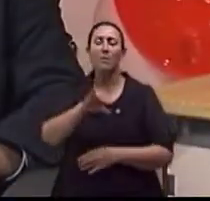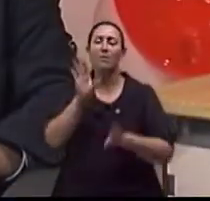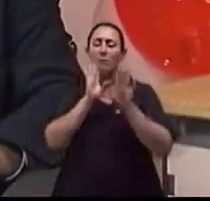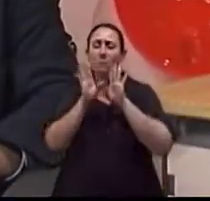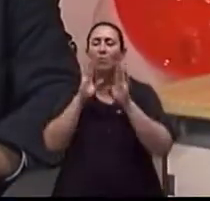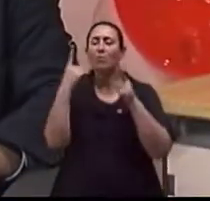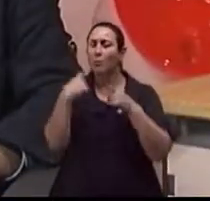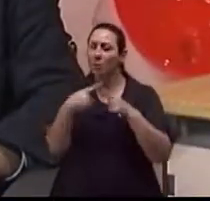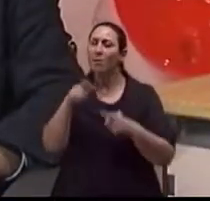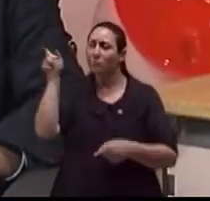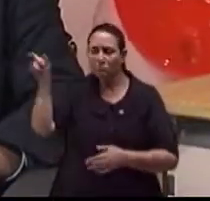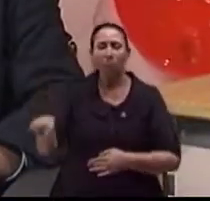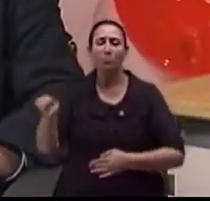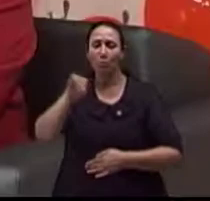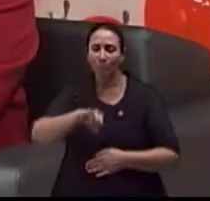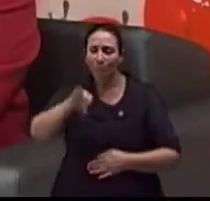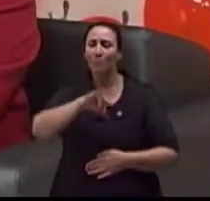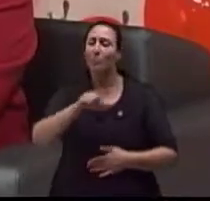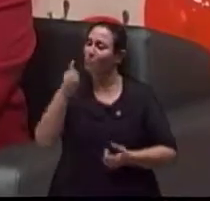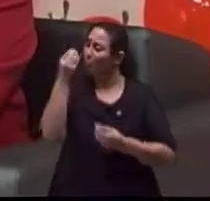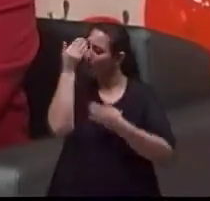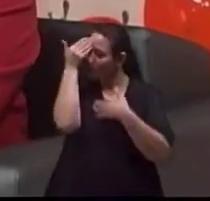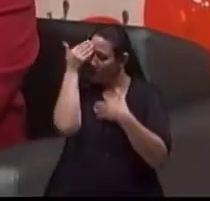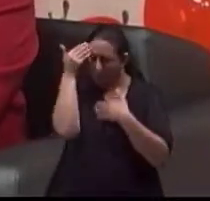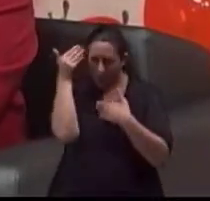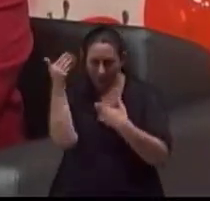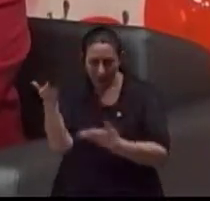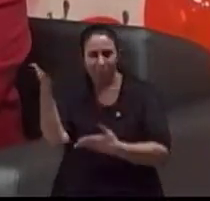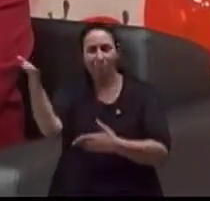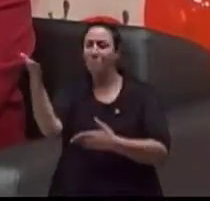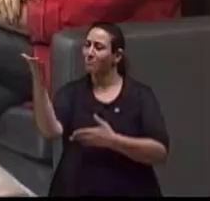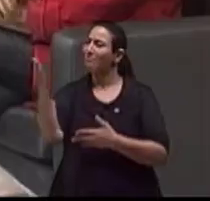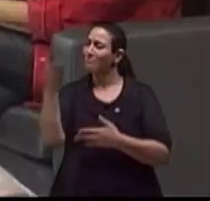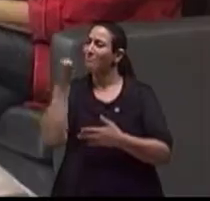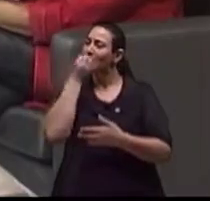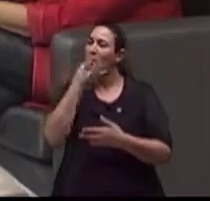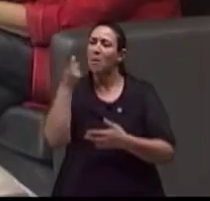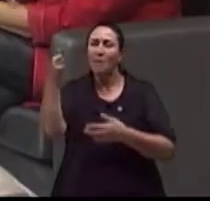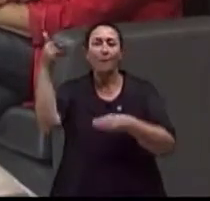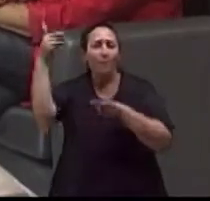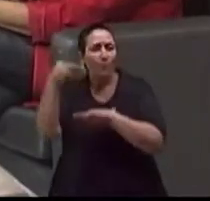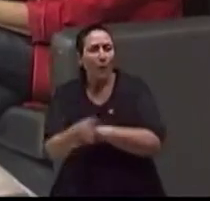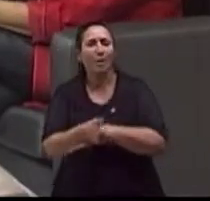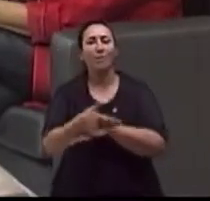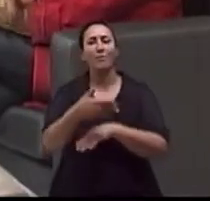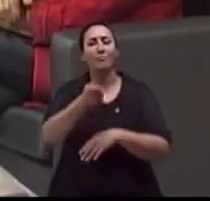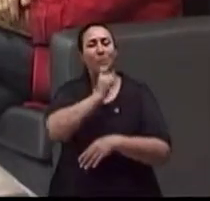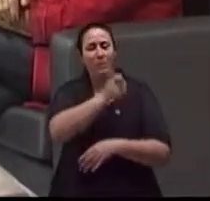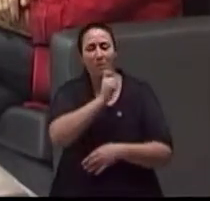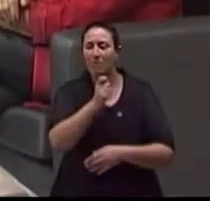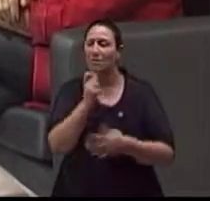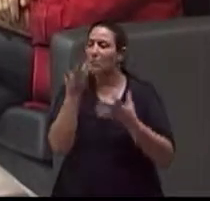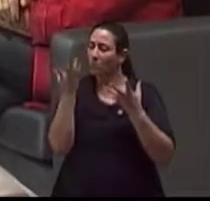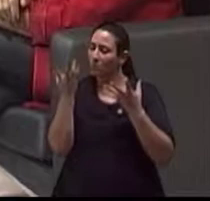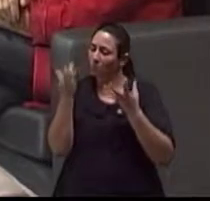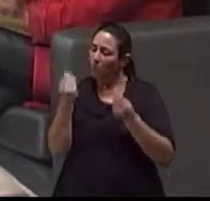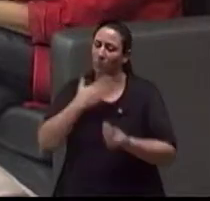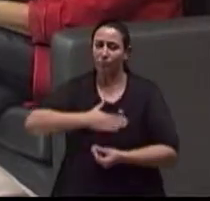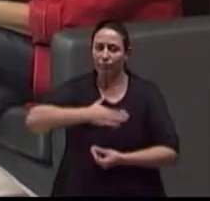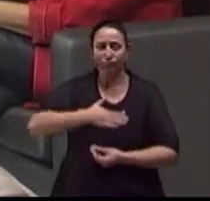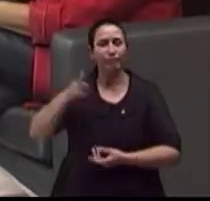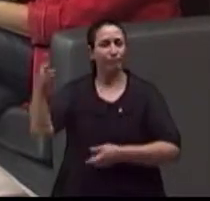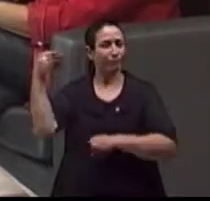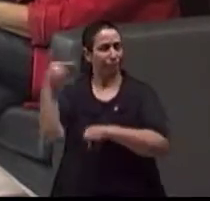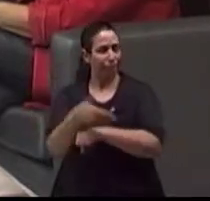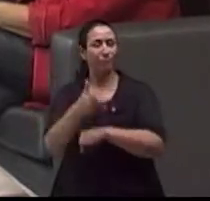Facebook que o doutor volta aqui né a gente ele agradece surpresa fechado a sua agenda para estar com nosso eu queria trazer tantos agradecimentos